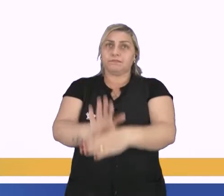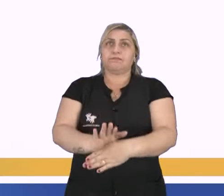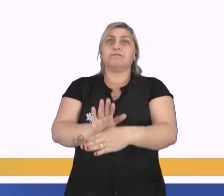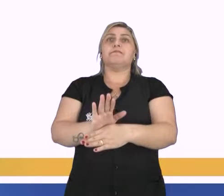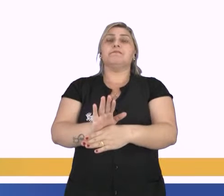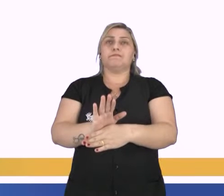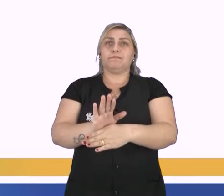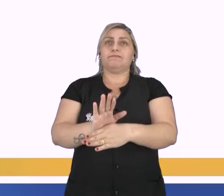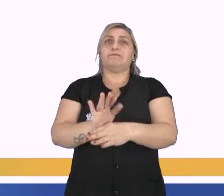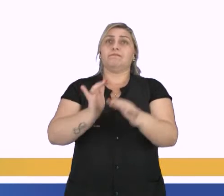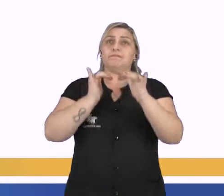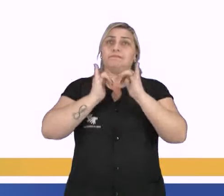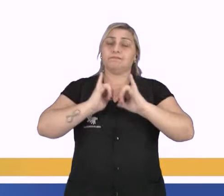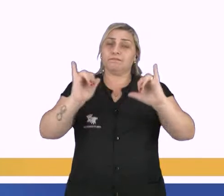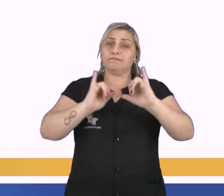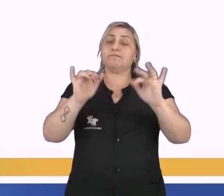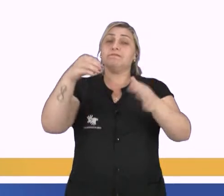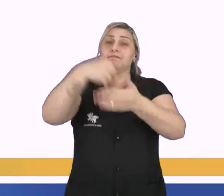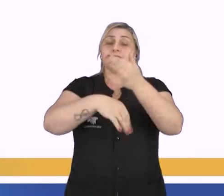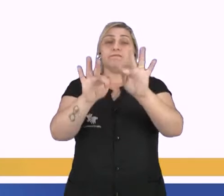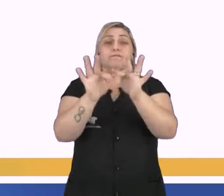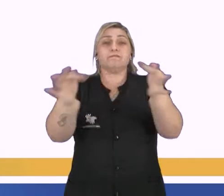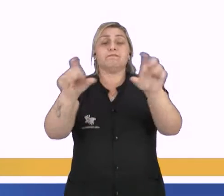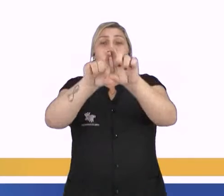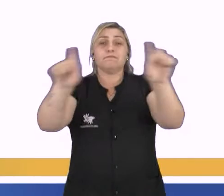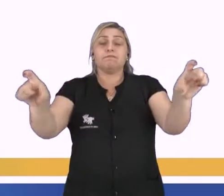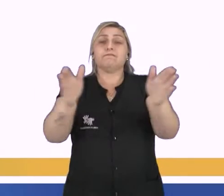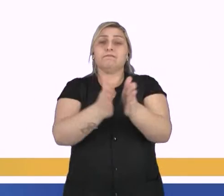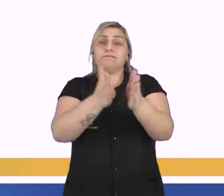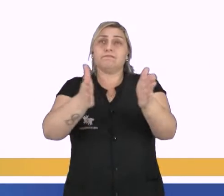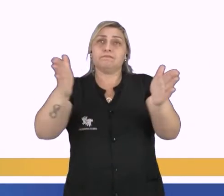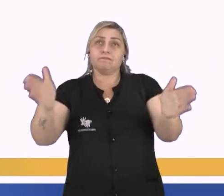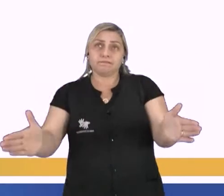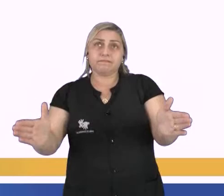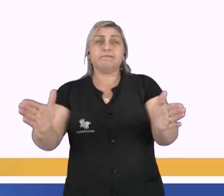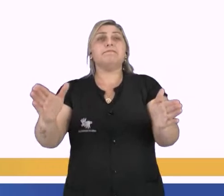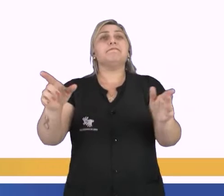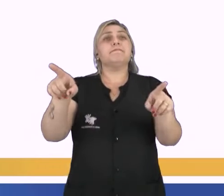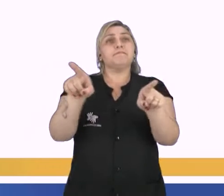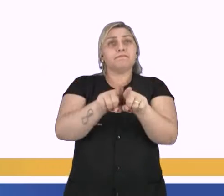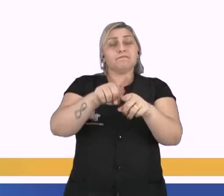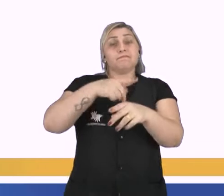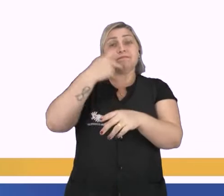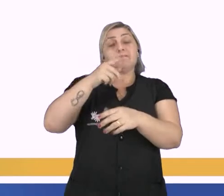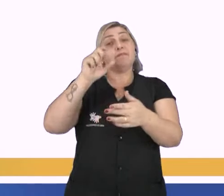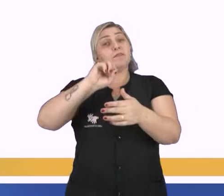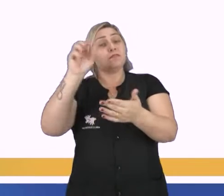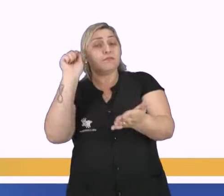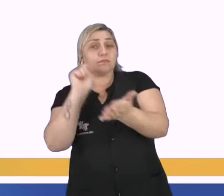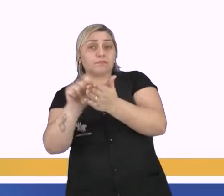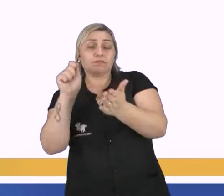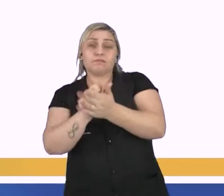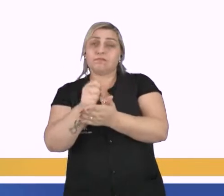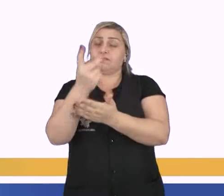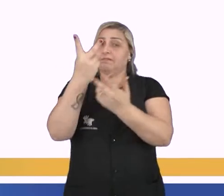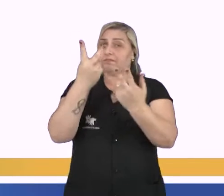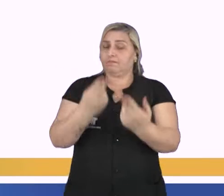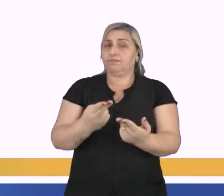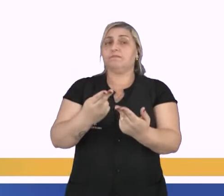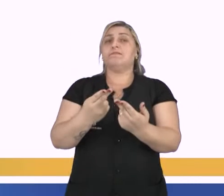constituem a essência discursiva em frases, orações e períodos, e que, tanto na fala quanto na escrita, os mesmos